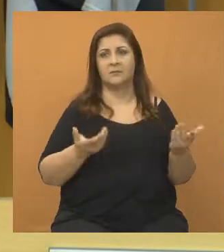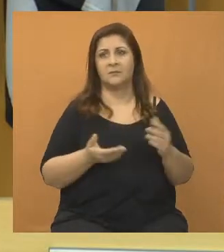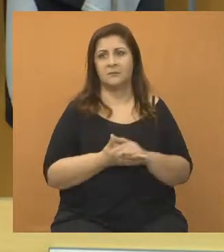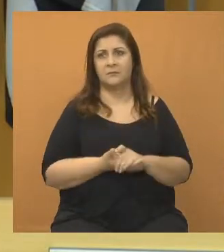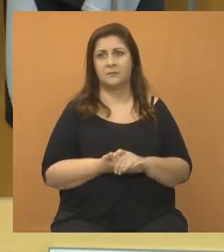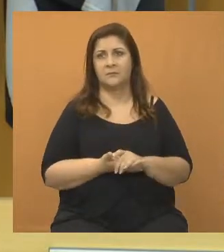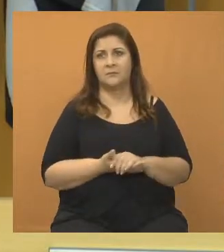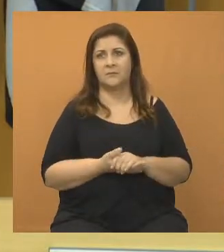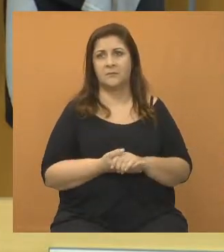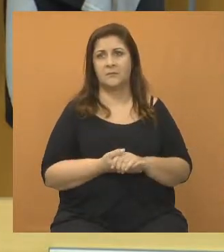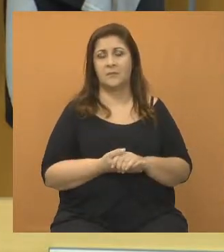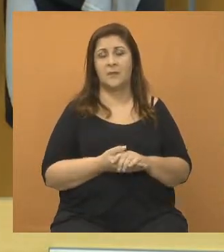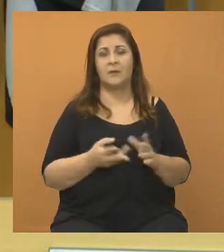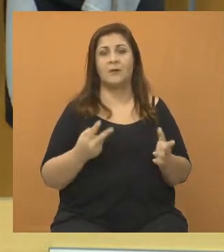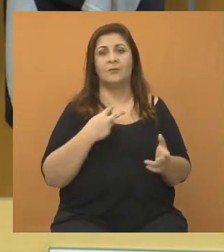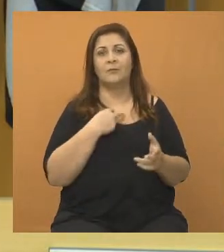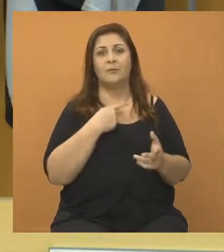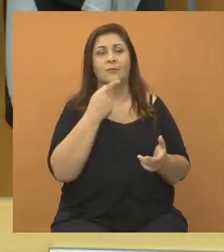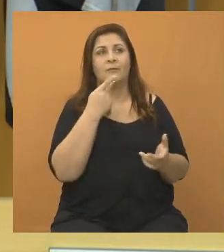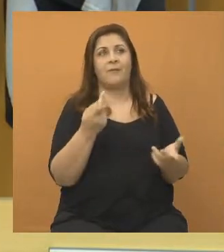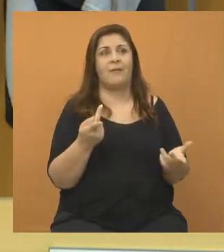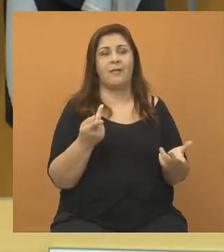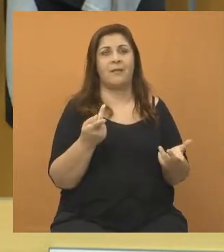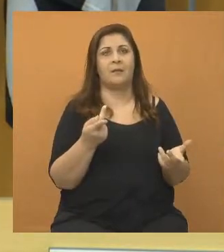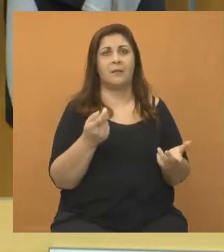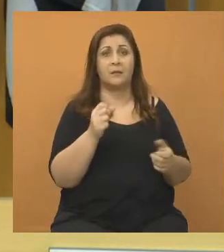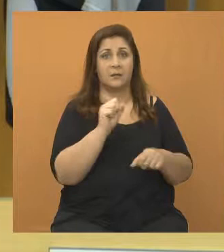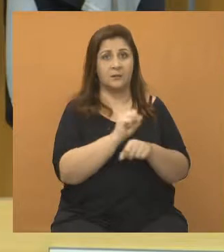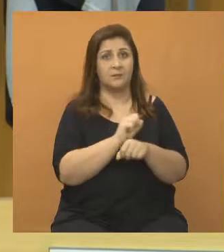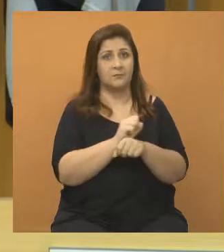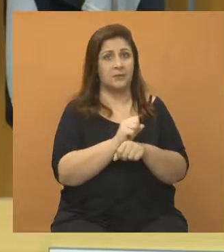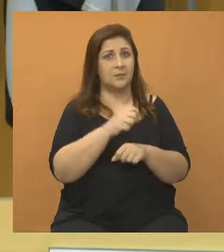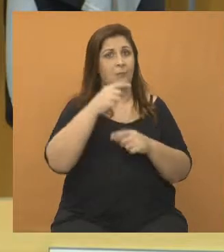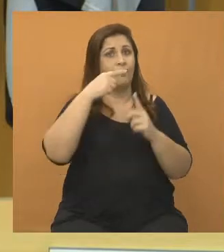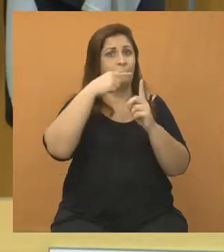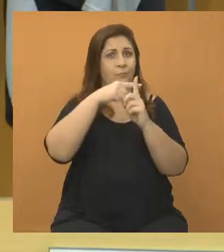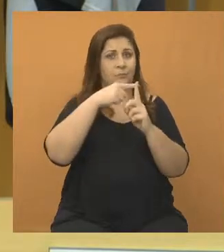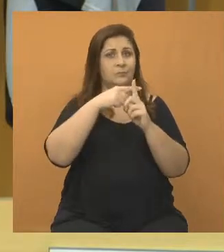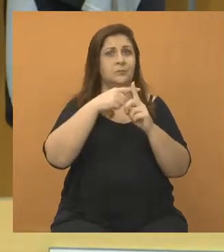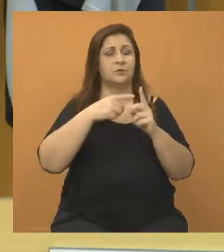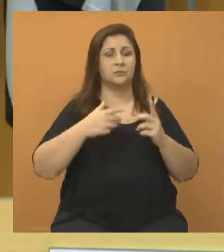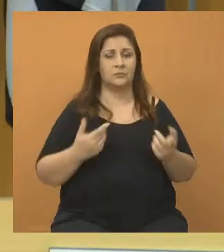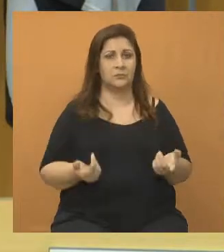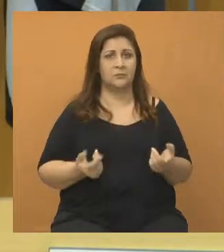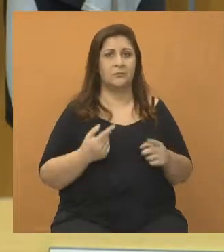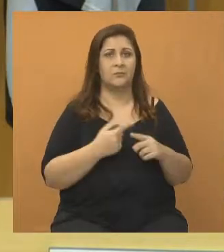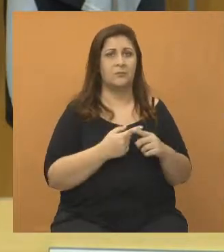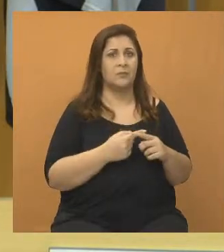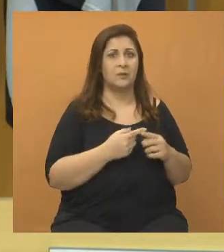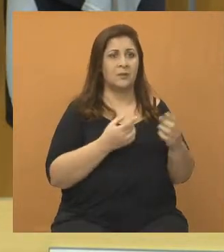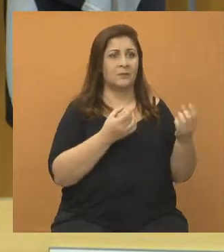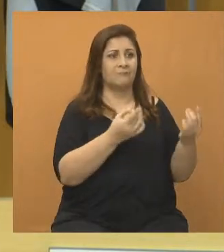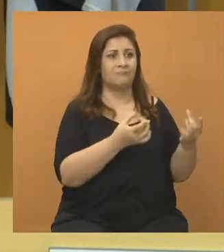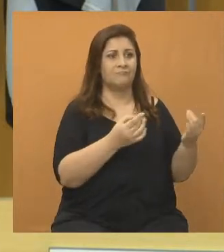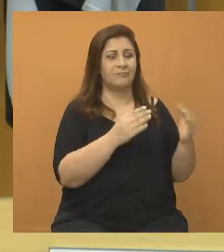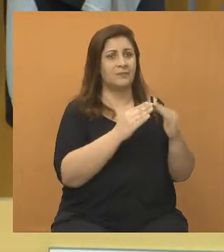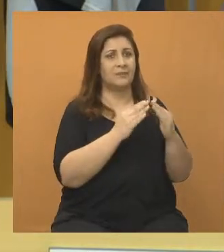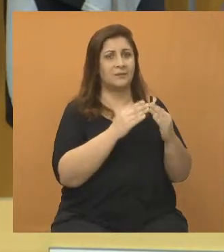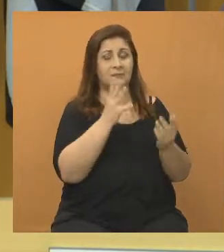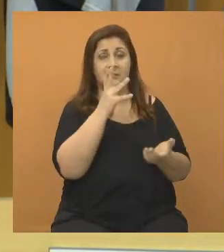previsão, mas a gente não pode assegurar que seja uma previsão otimista, né? O mercado de imóveis ainda vai demorar um pouquinho